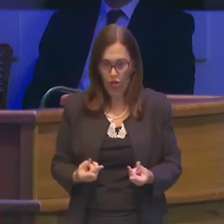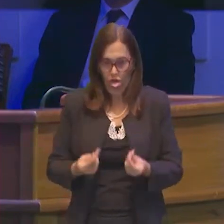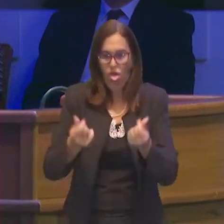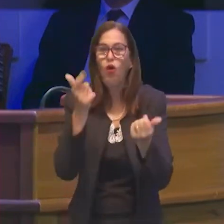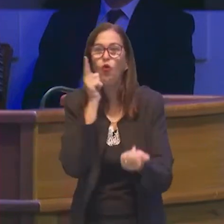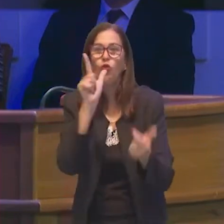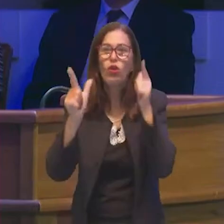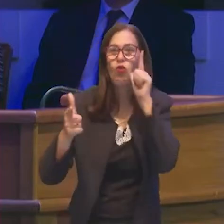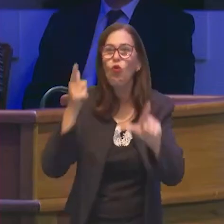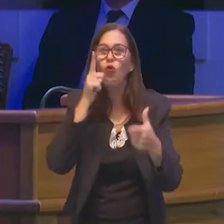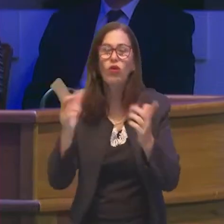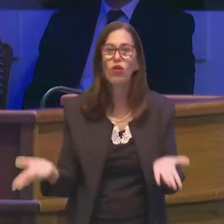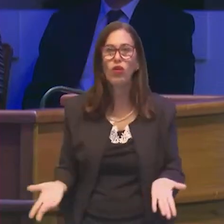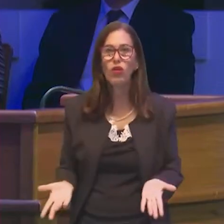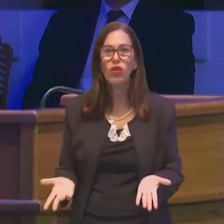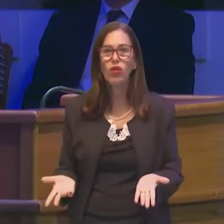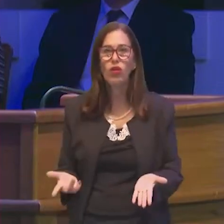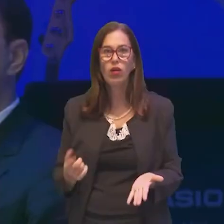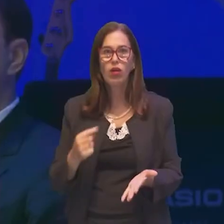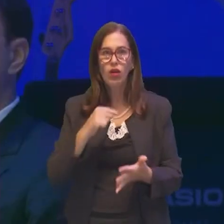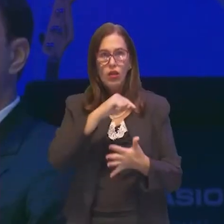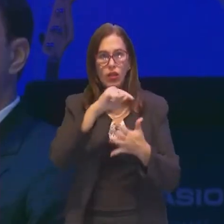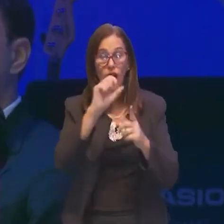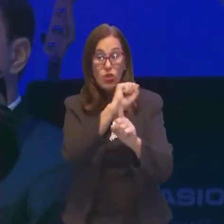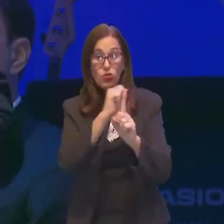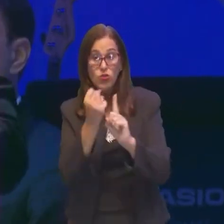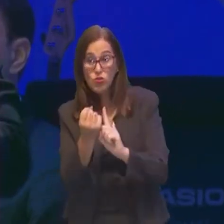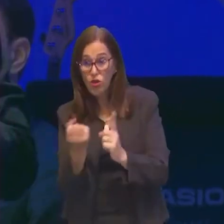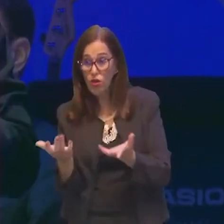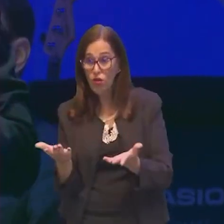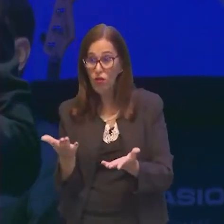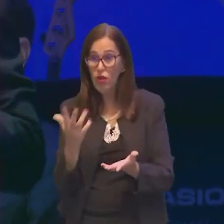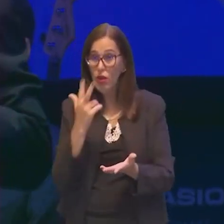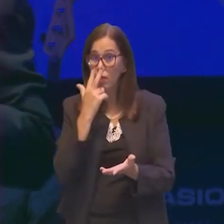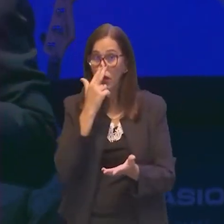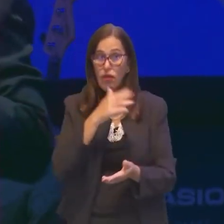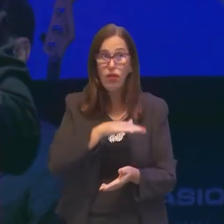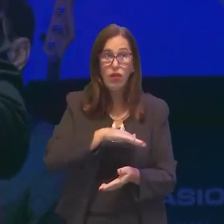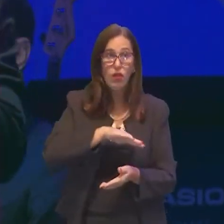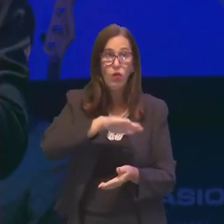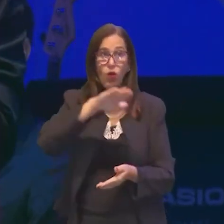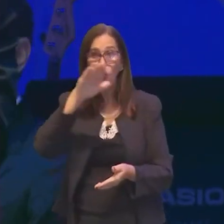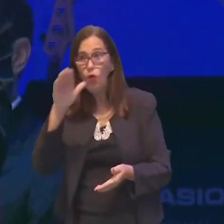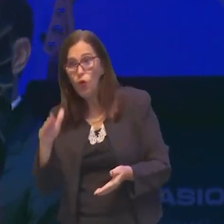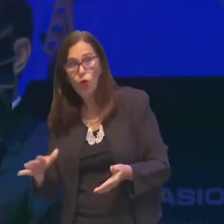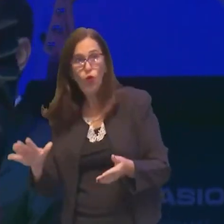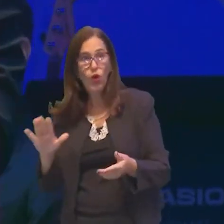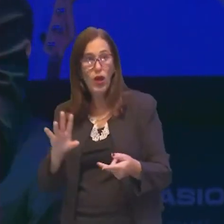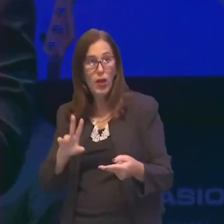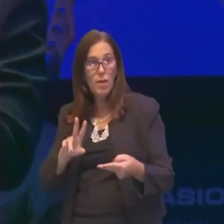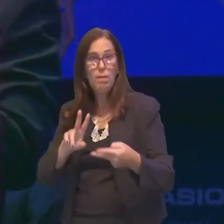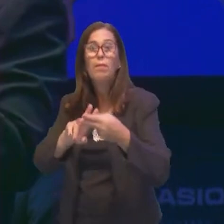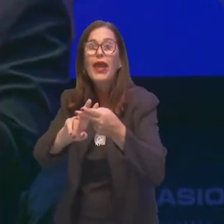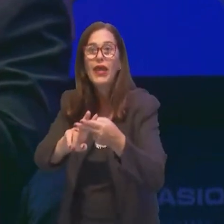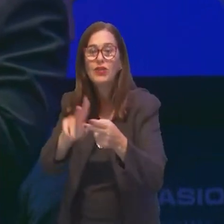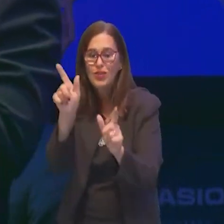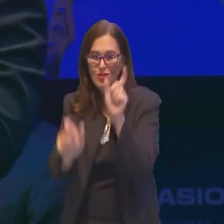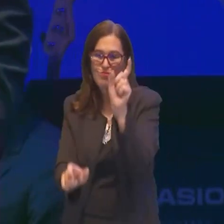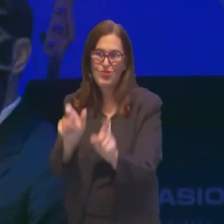E tantas outras coisas que parece que a sociedade vive essas ondas que aprisionam as